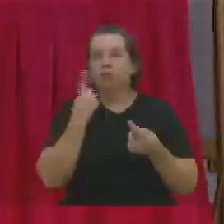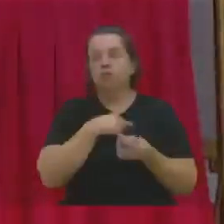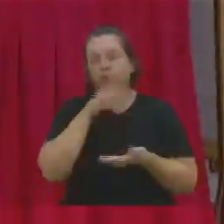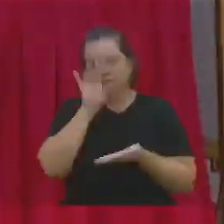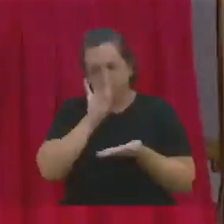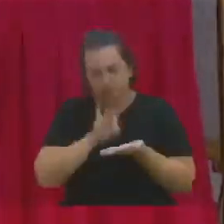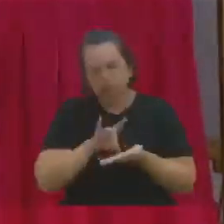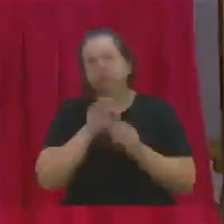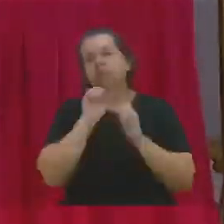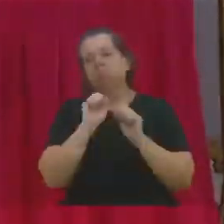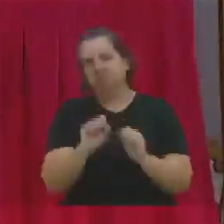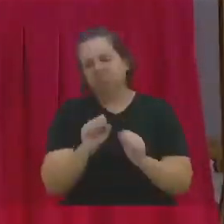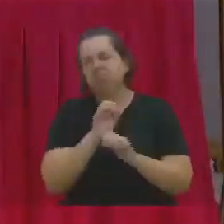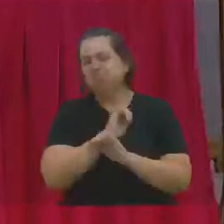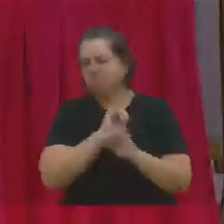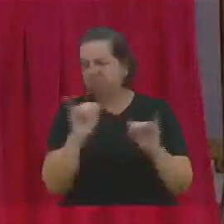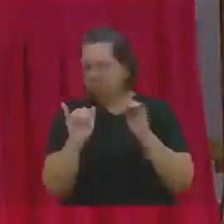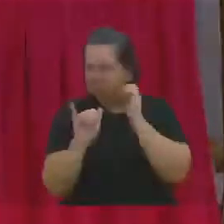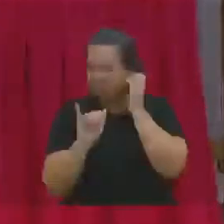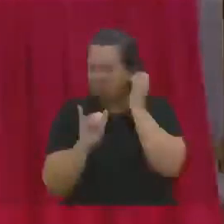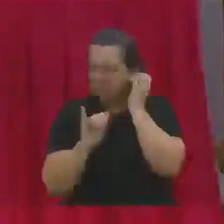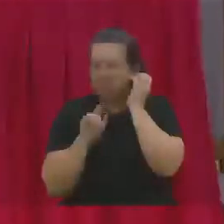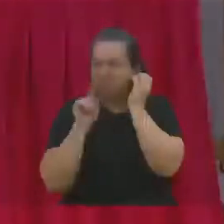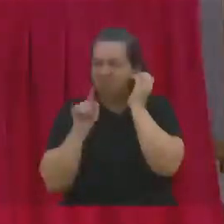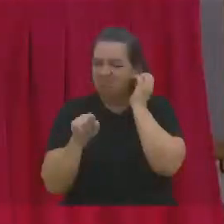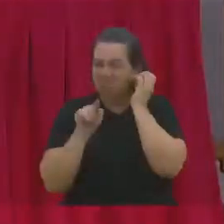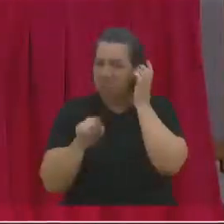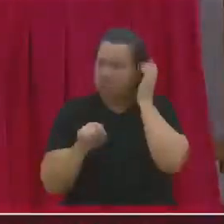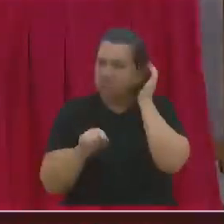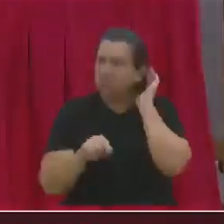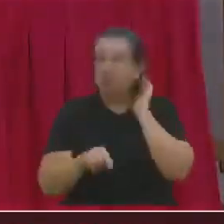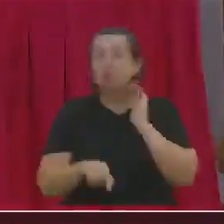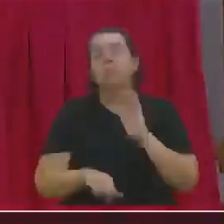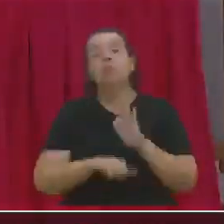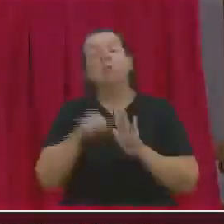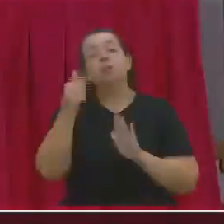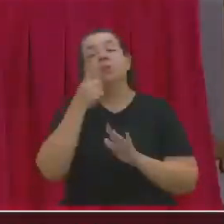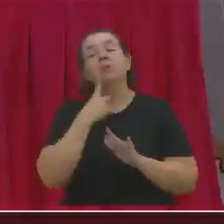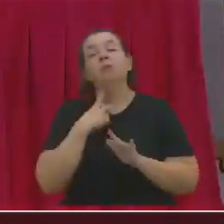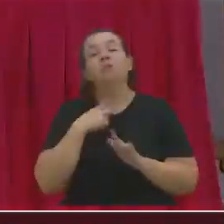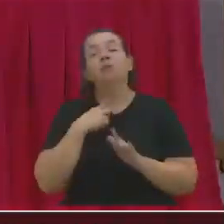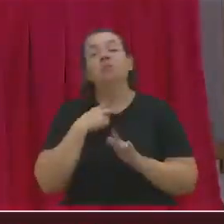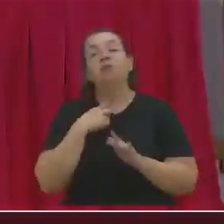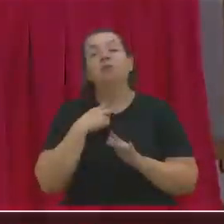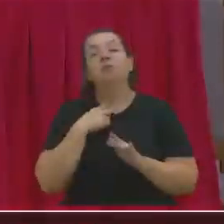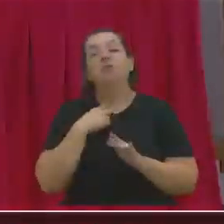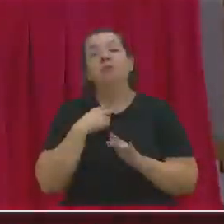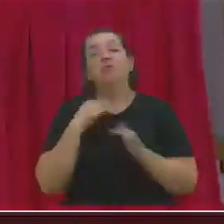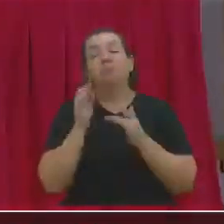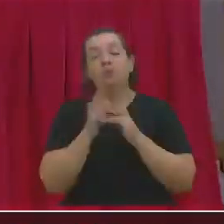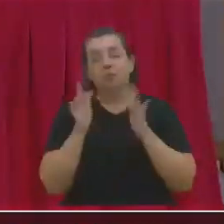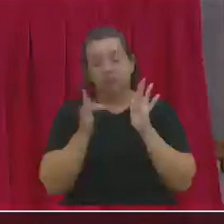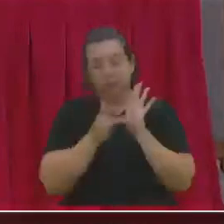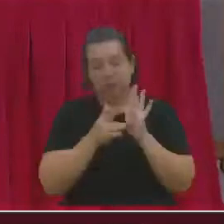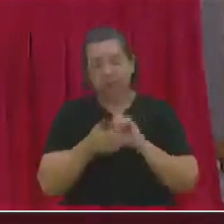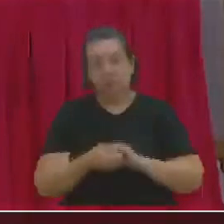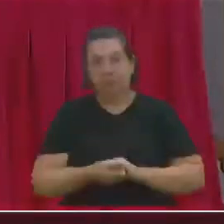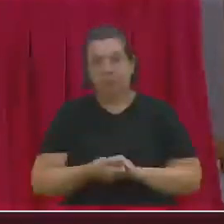afirmar que este foi o primeiro desejo de